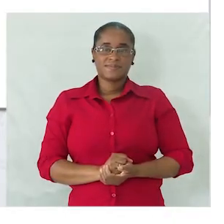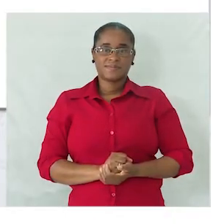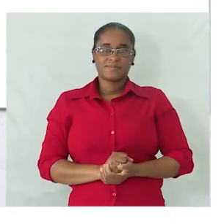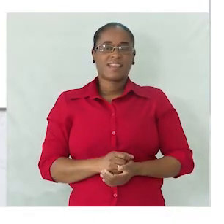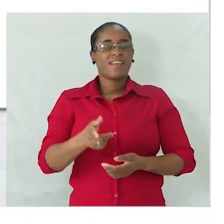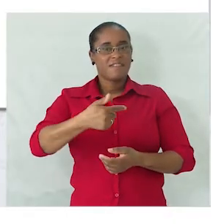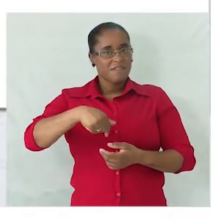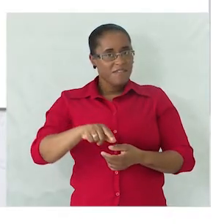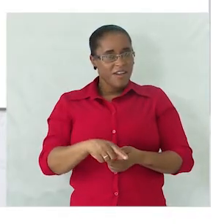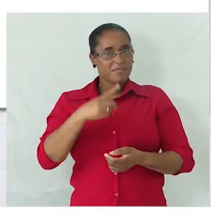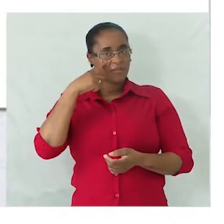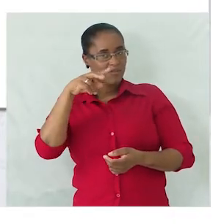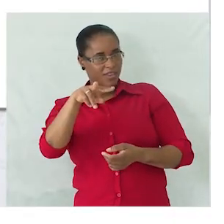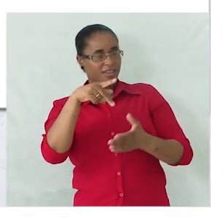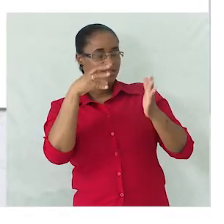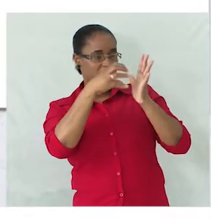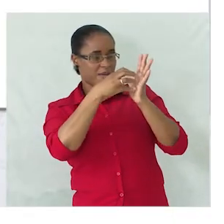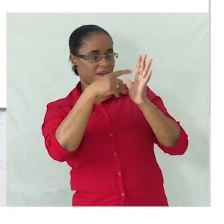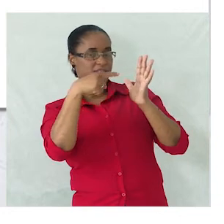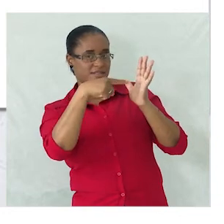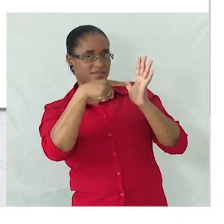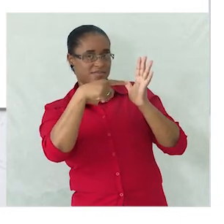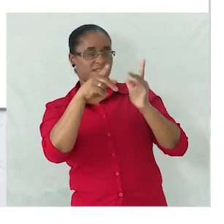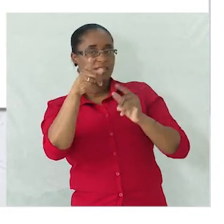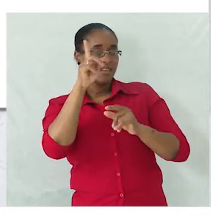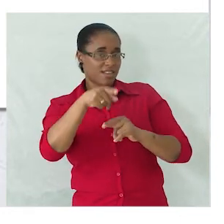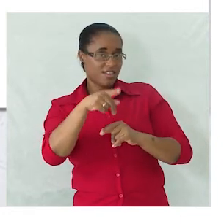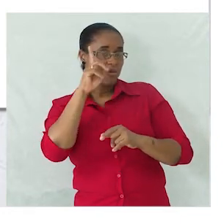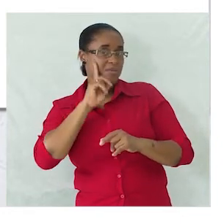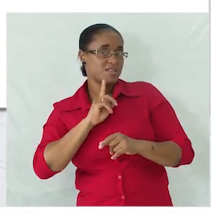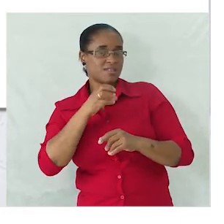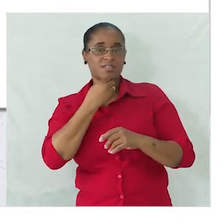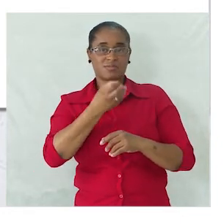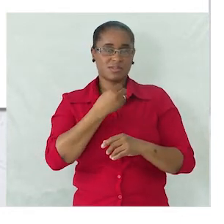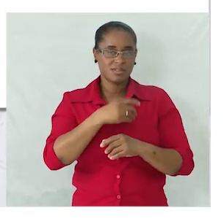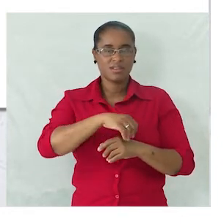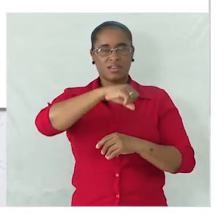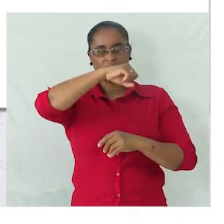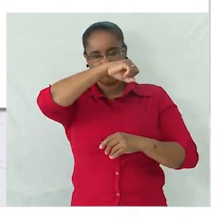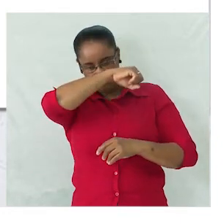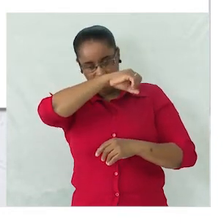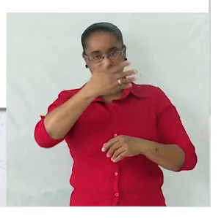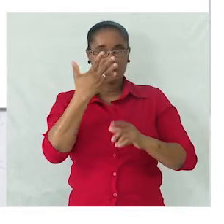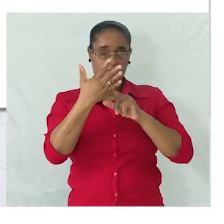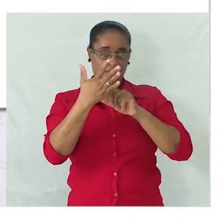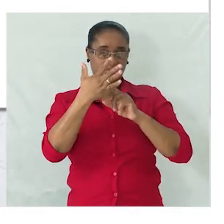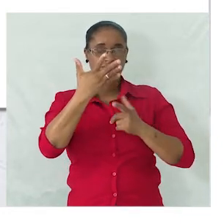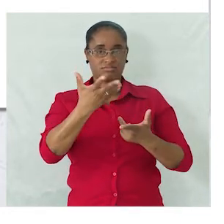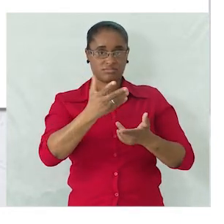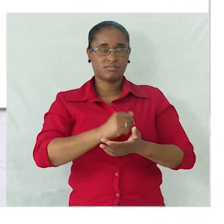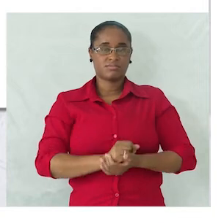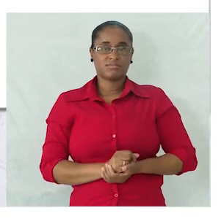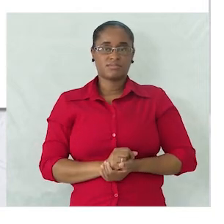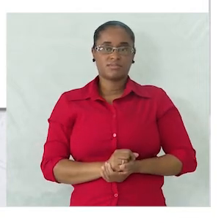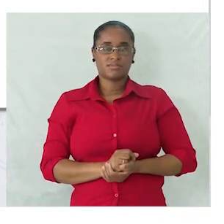Vamos considerar essa imagem. Temos aqui uma menina a espirrar e a tossir para as mãos, não é?